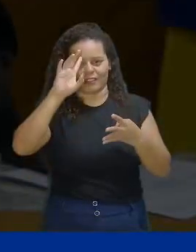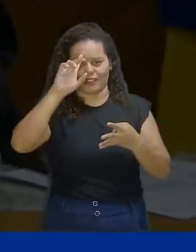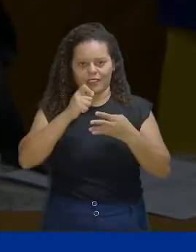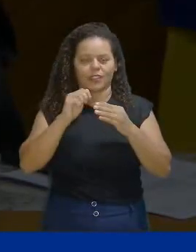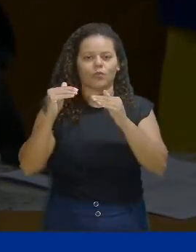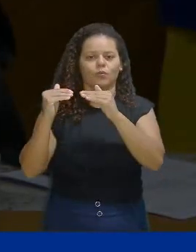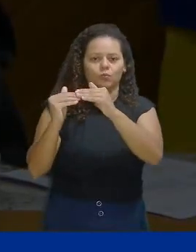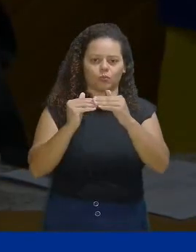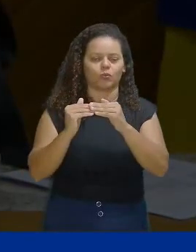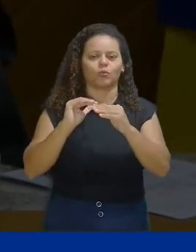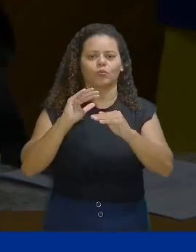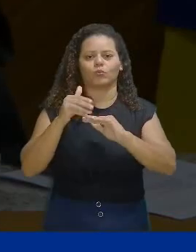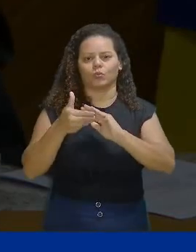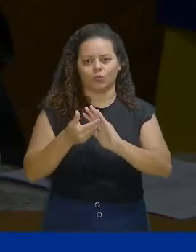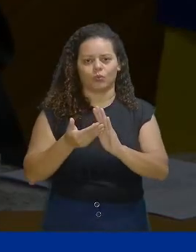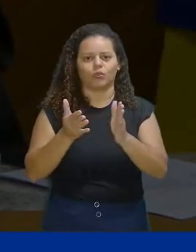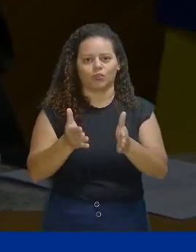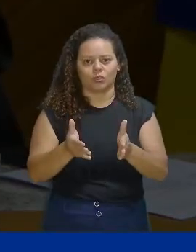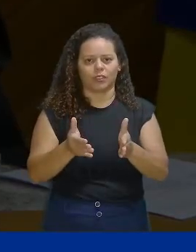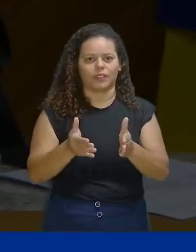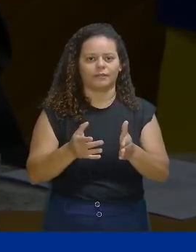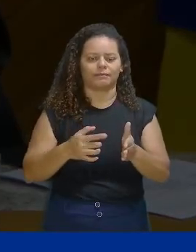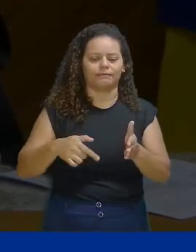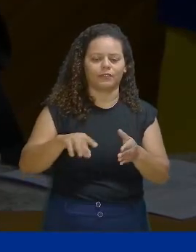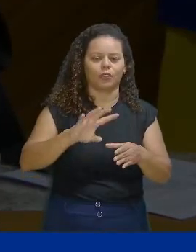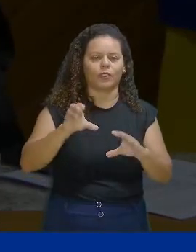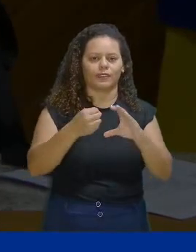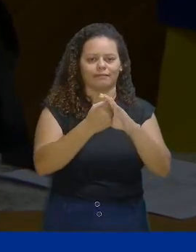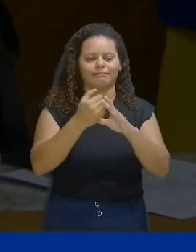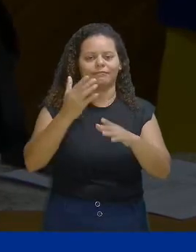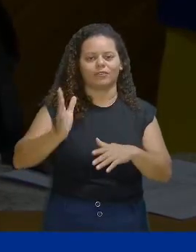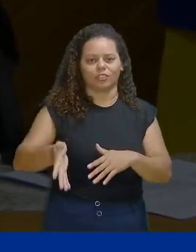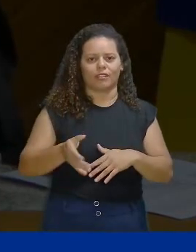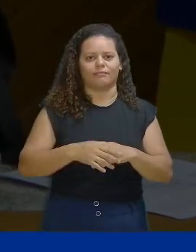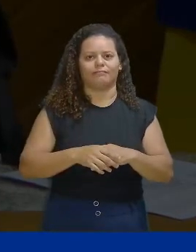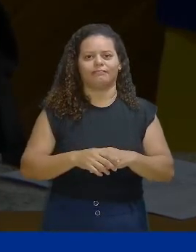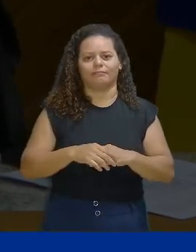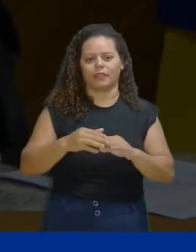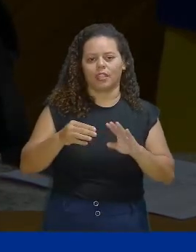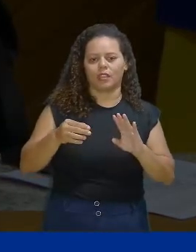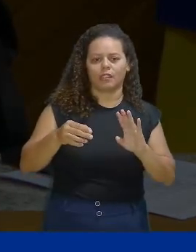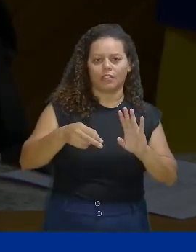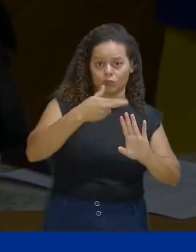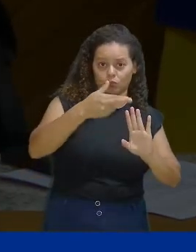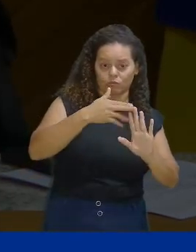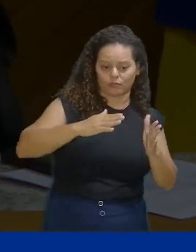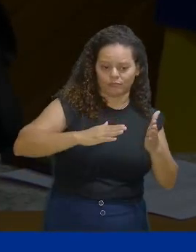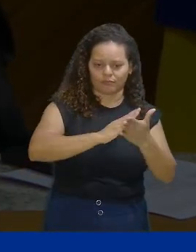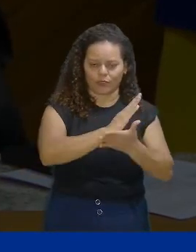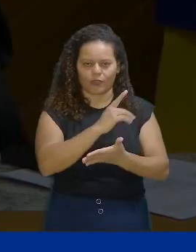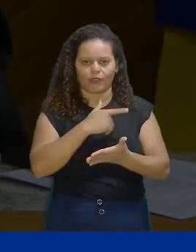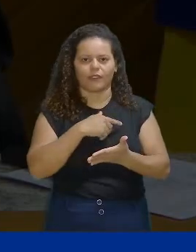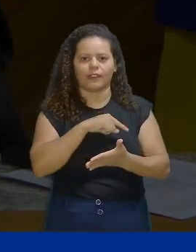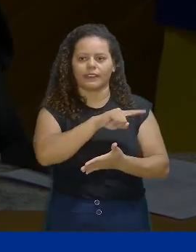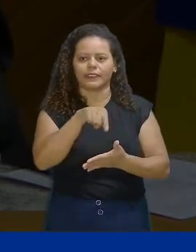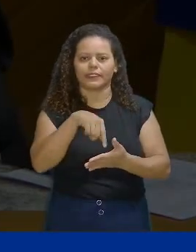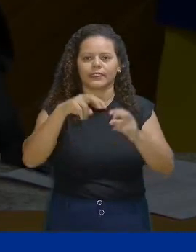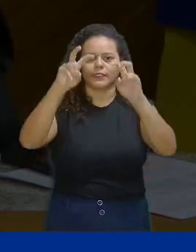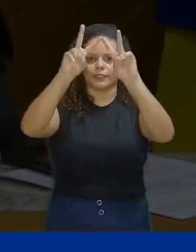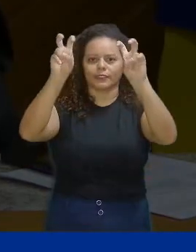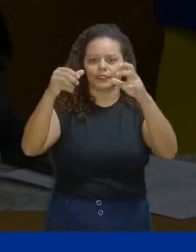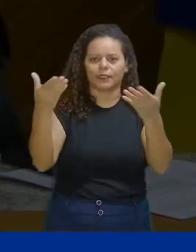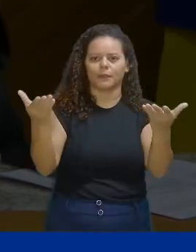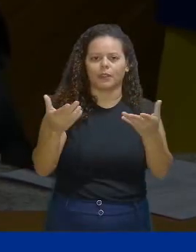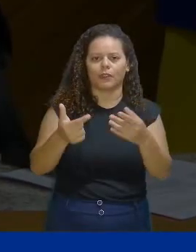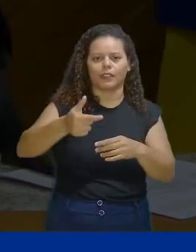Decisão. O Tribunal Regional Eleitoral do Amapá, por unanimidade, aprovou a minuta de resolução que dispõe sobre a competência, em razão da matéria,